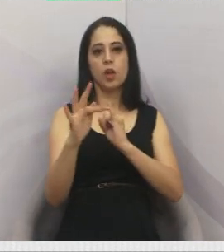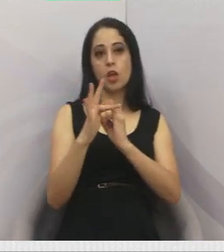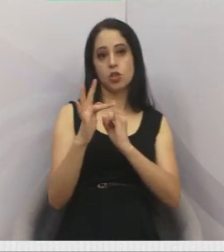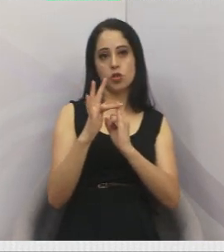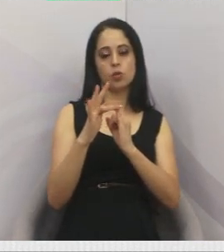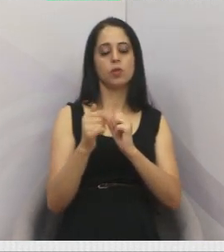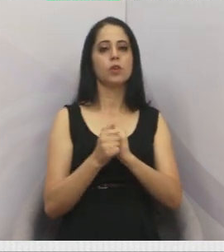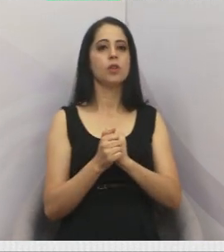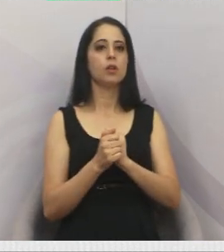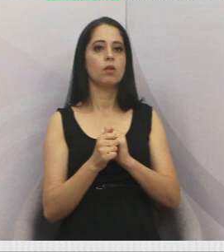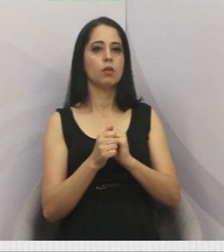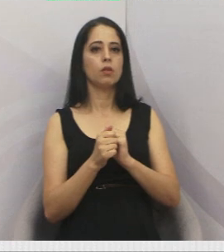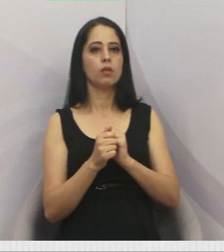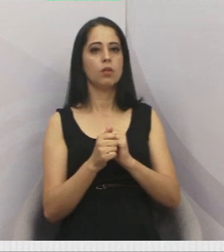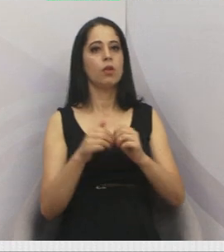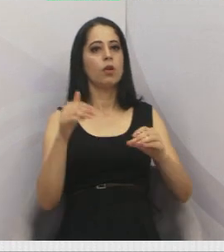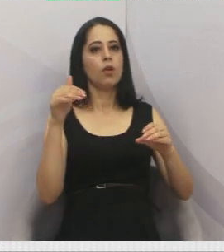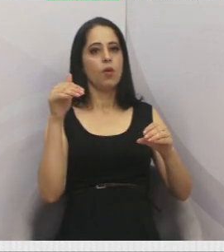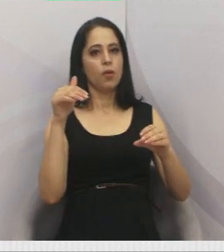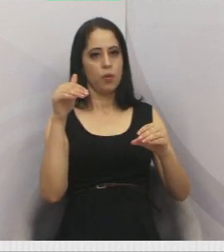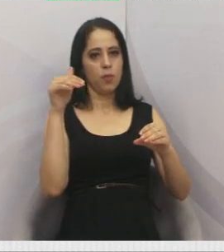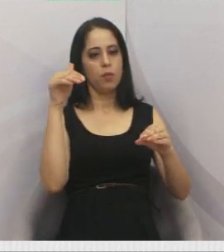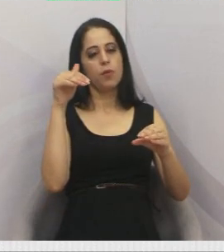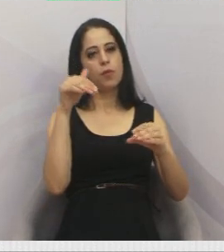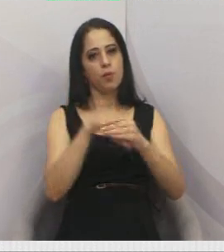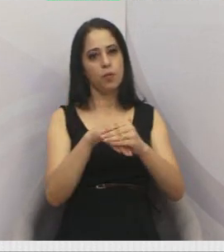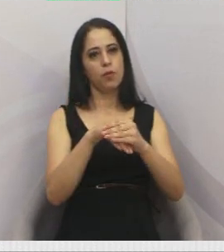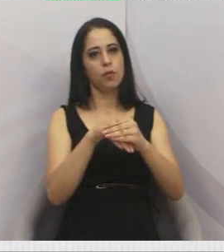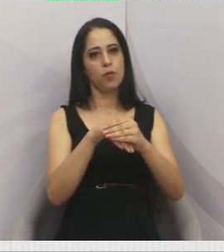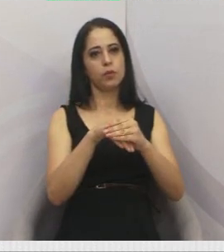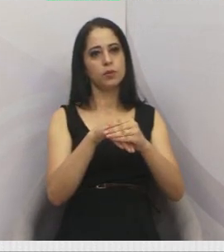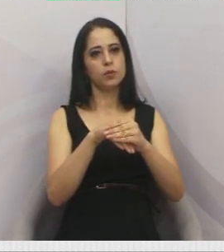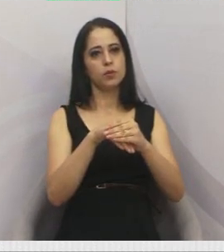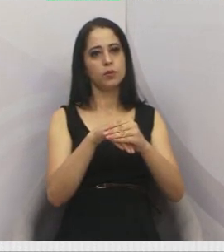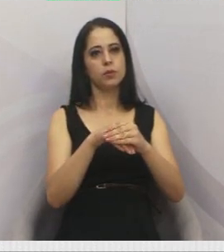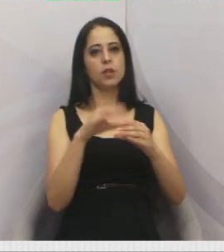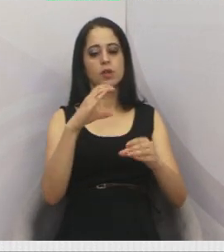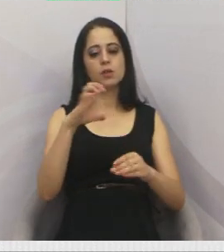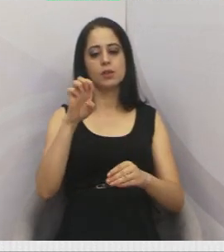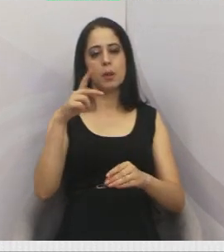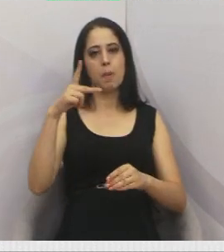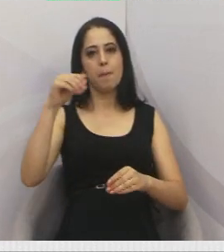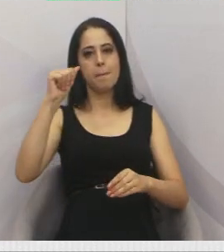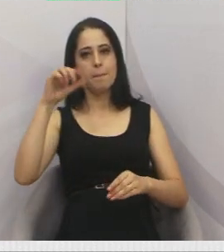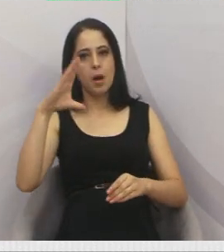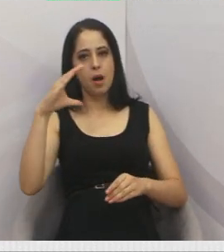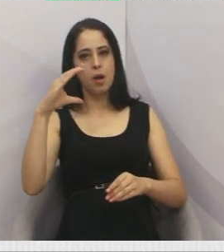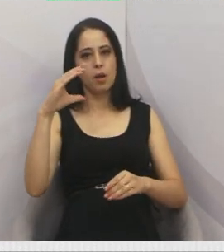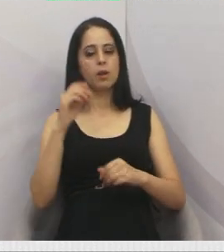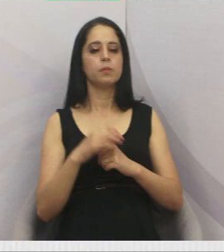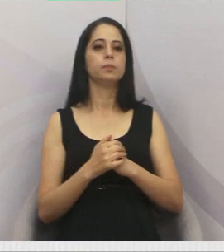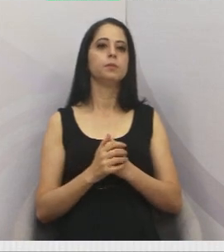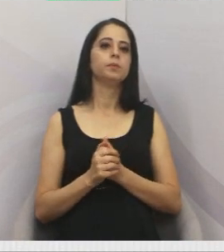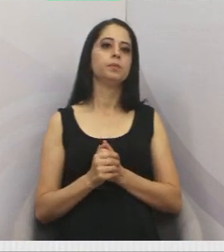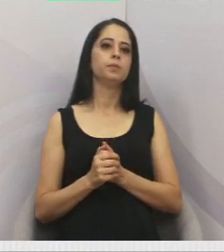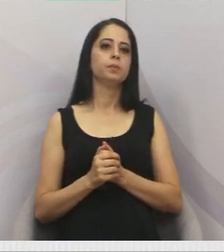Instituto Federal. E segmento Organização da Sociedade Civil, um voto para CEPAC. Próximo voto.